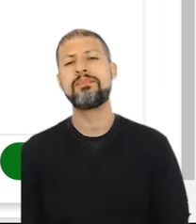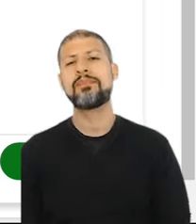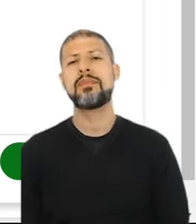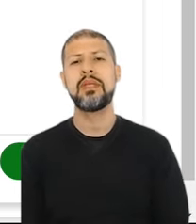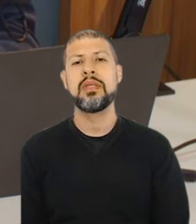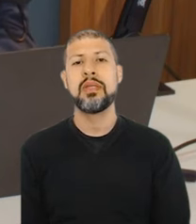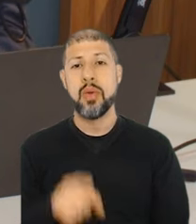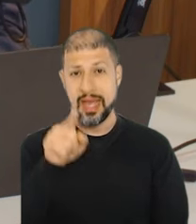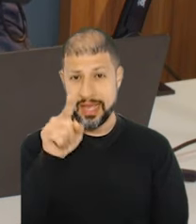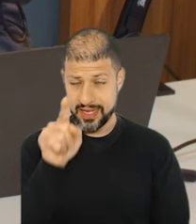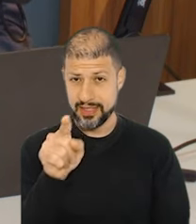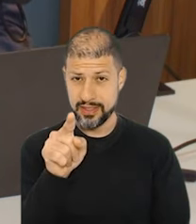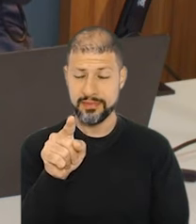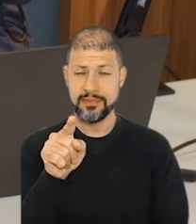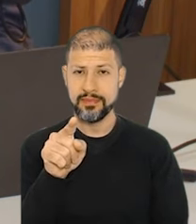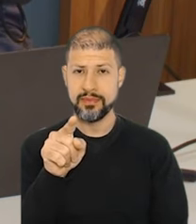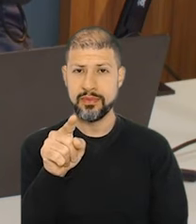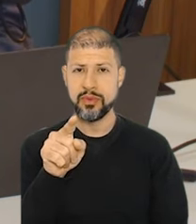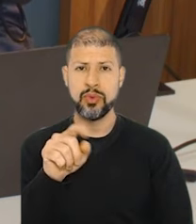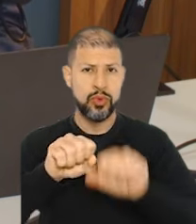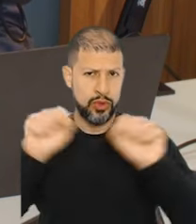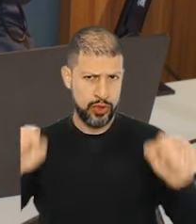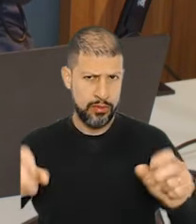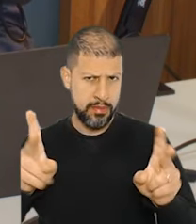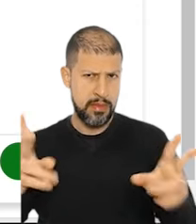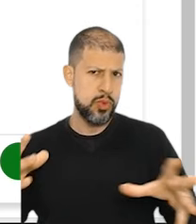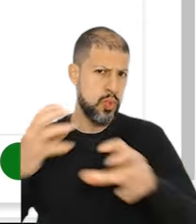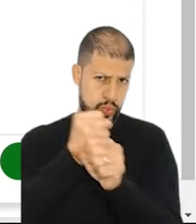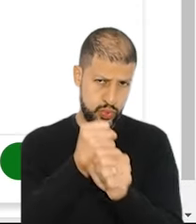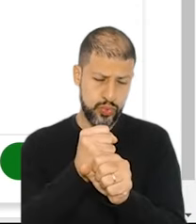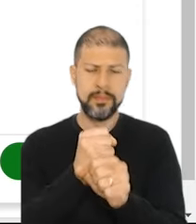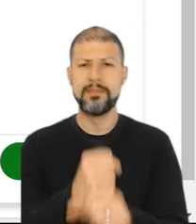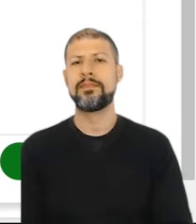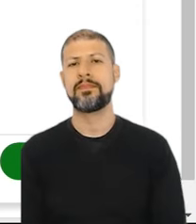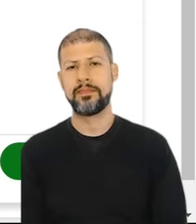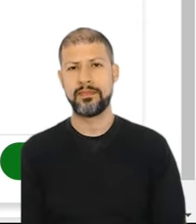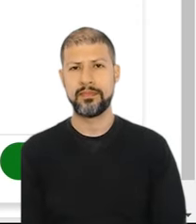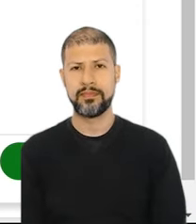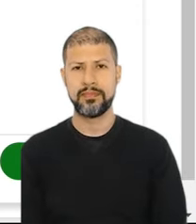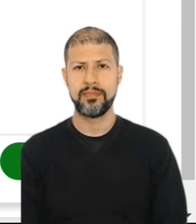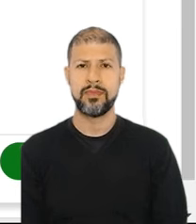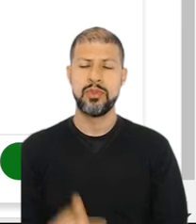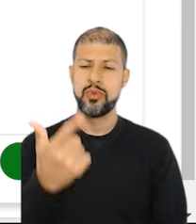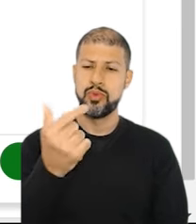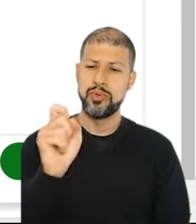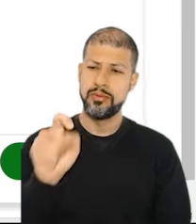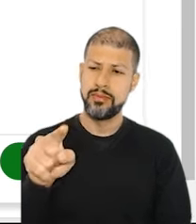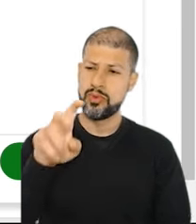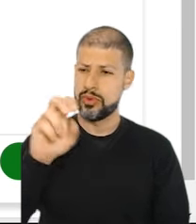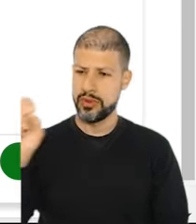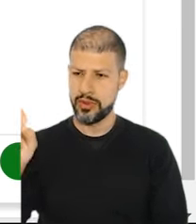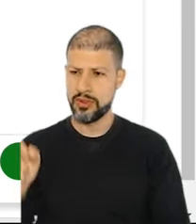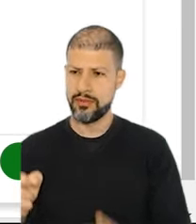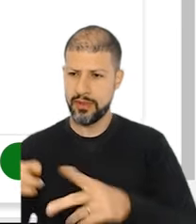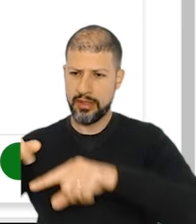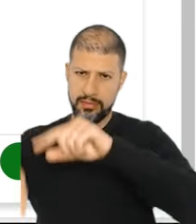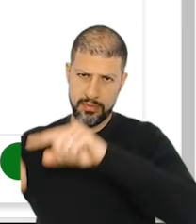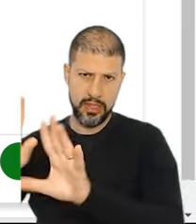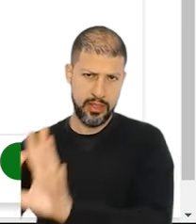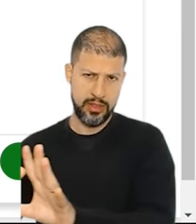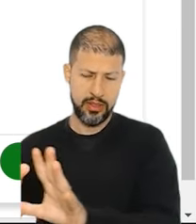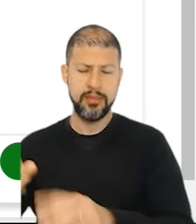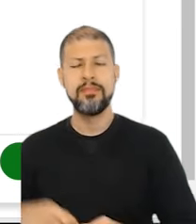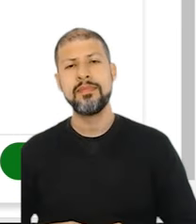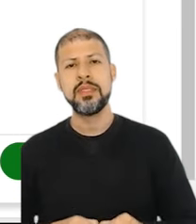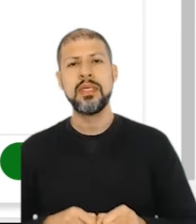50 Então nesse caso eh o próprio sistema fez o cálculo né Eh 12.500 venda de